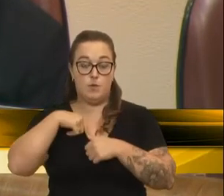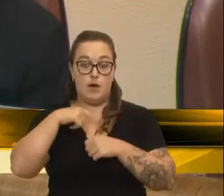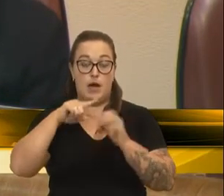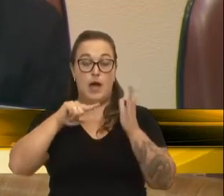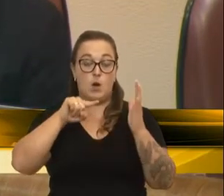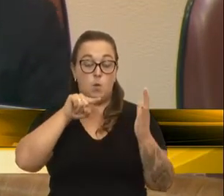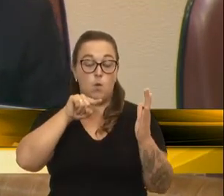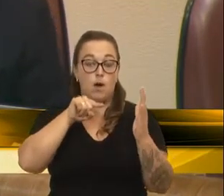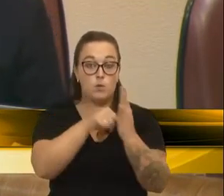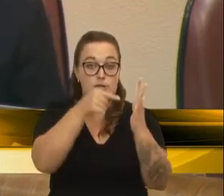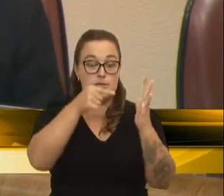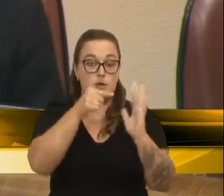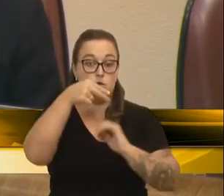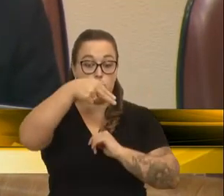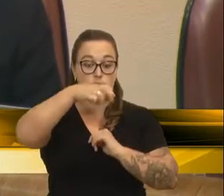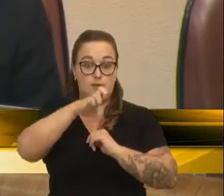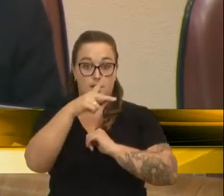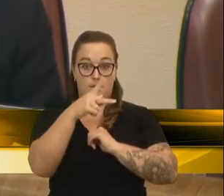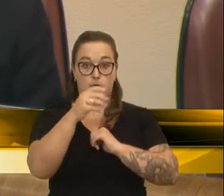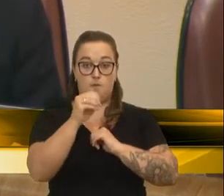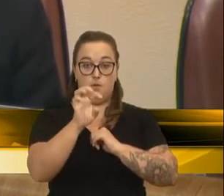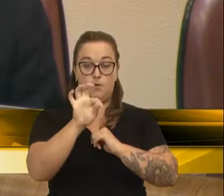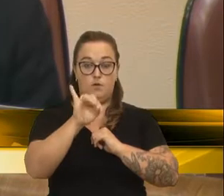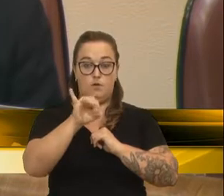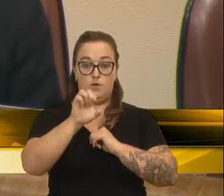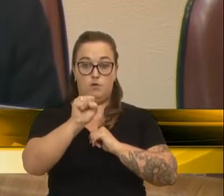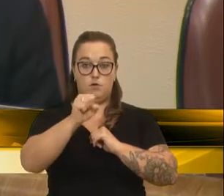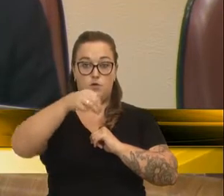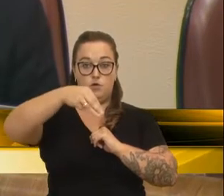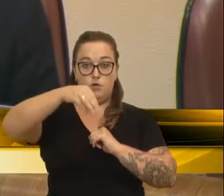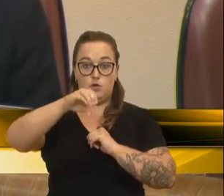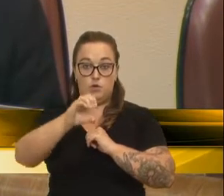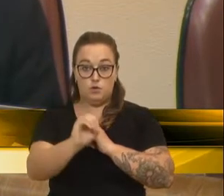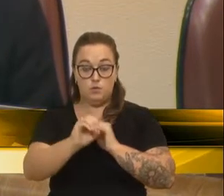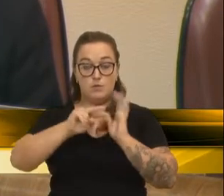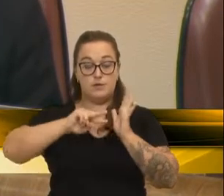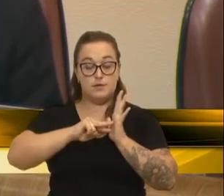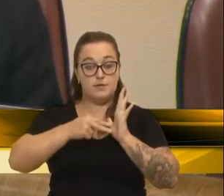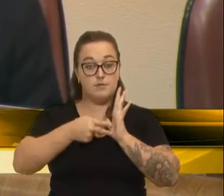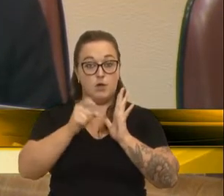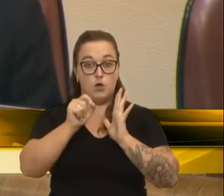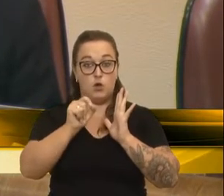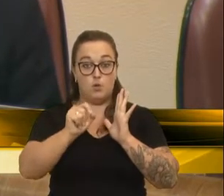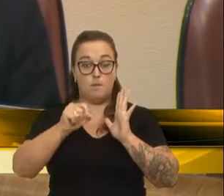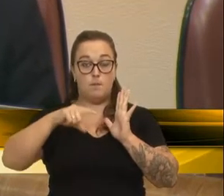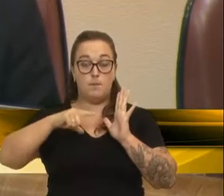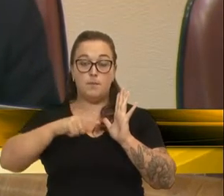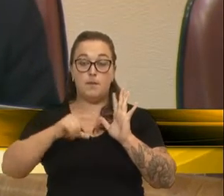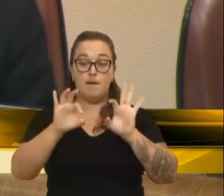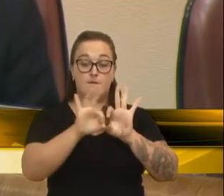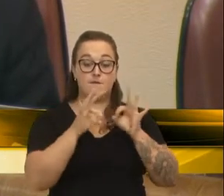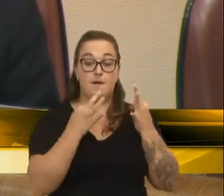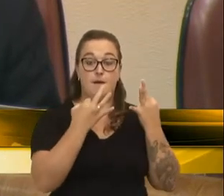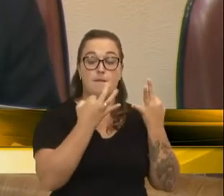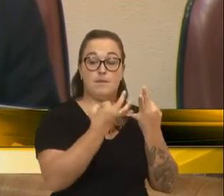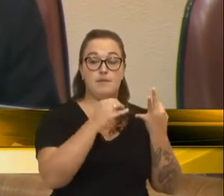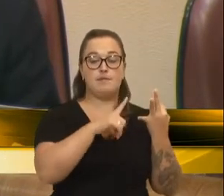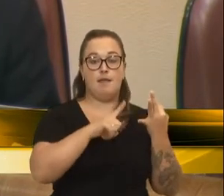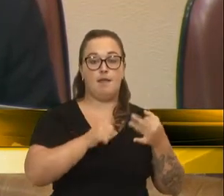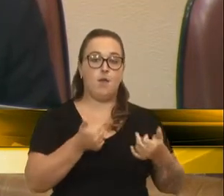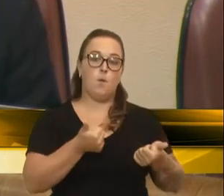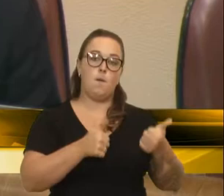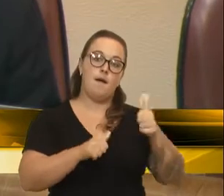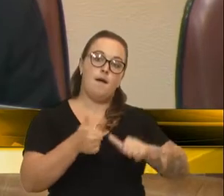nepotismo, ocorreram absolvições quando ficou constatado que o parente do prefeito possui a qualificação para exercer o